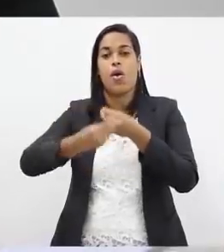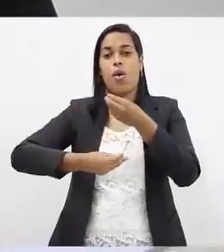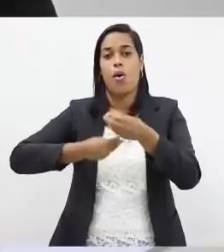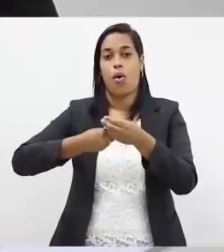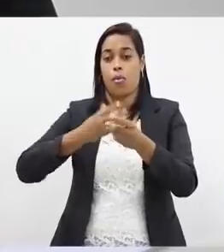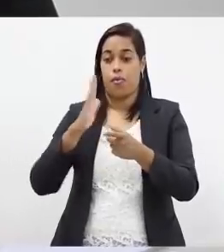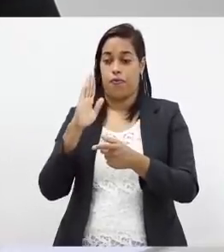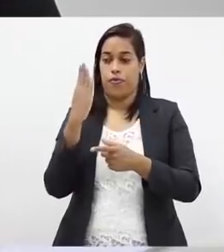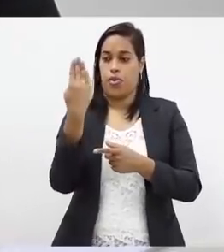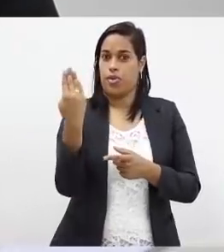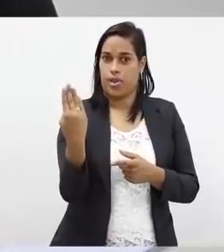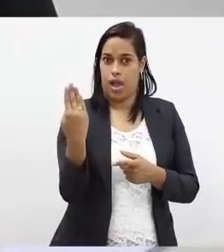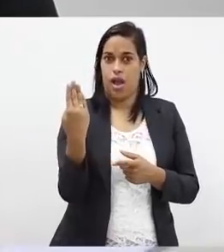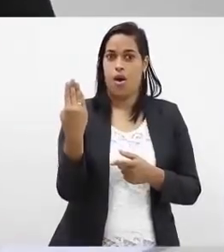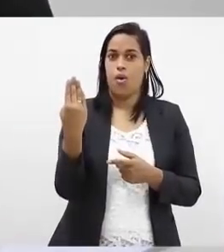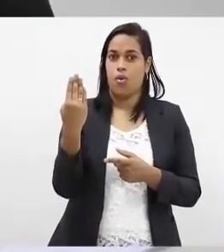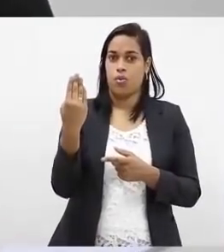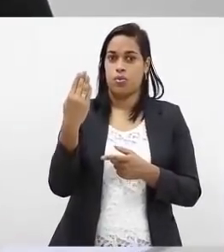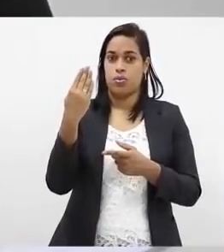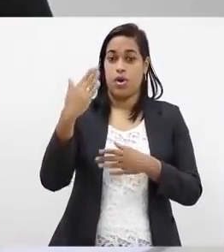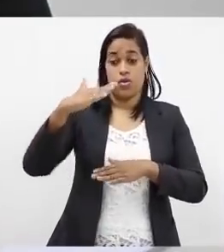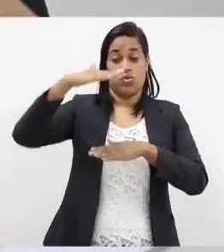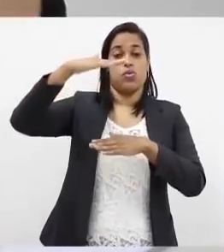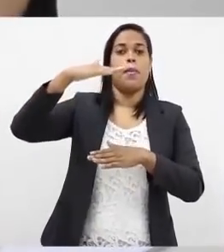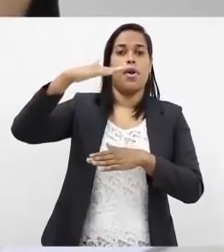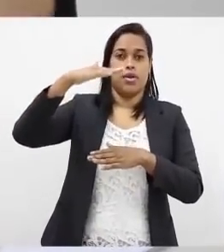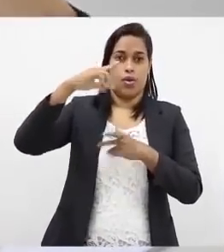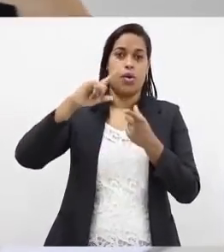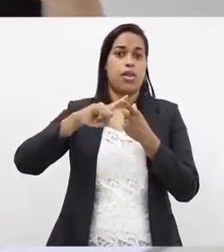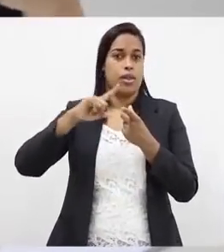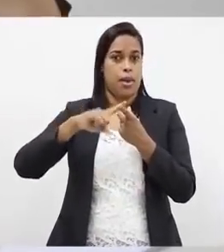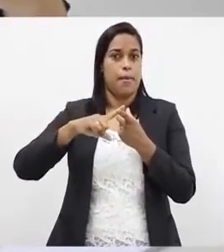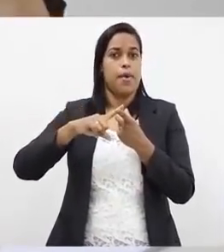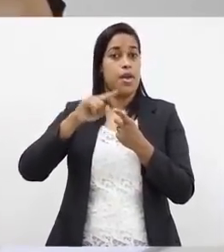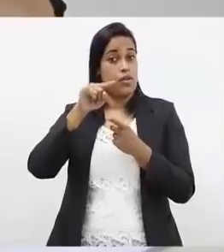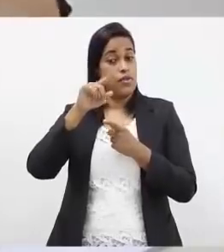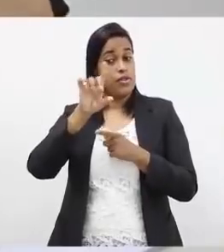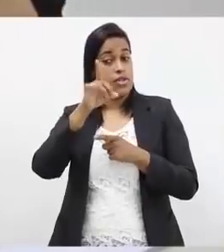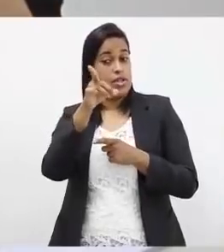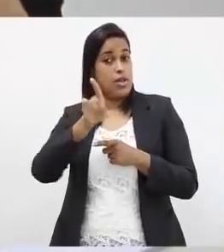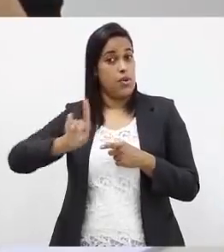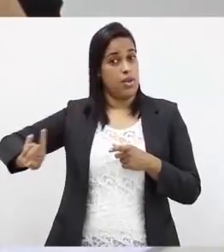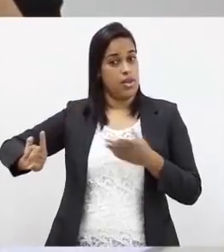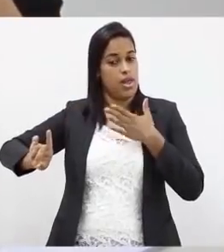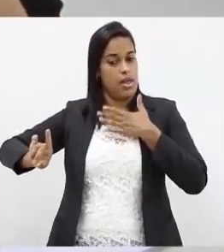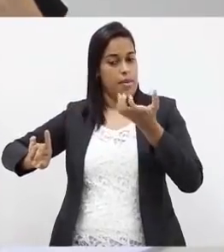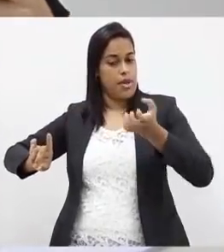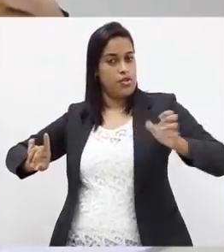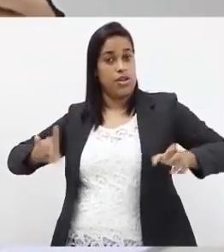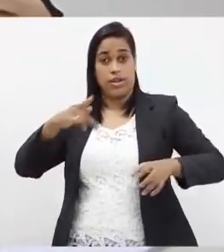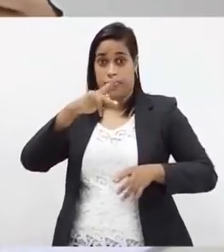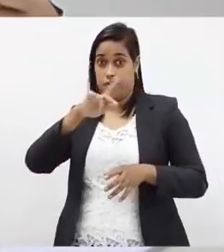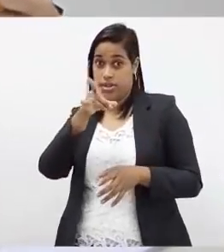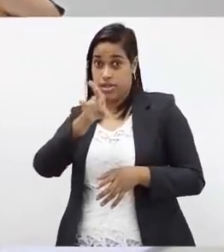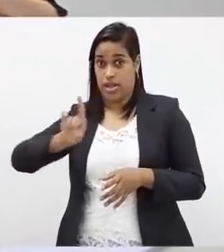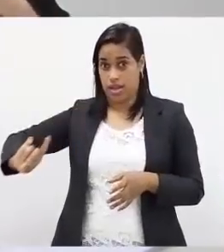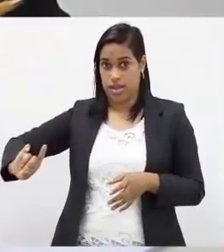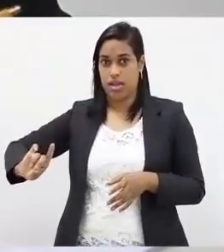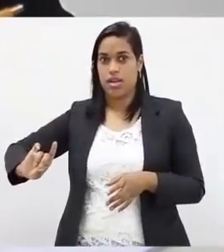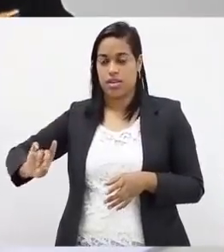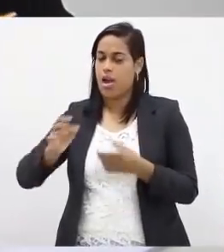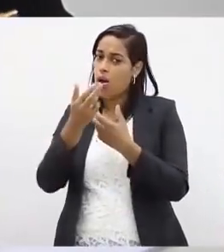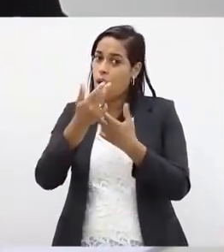face frontal, superior e de vocês a lateral direita, que está na minha esquerda, mas é a direita de vocês.